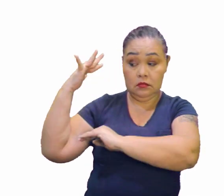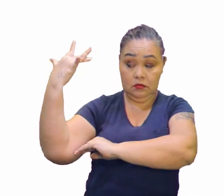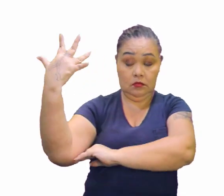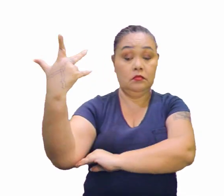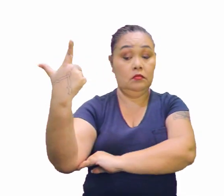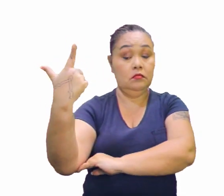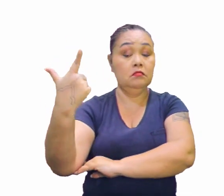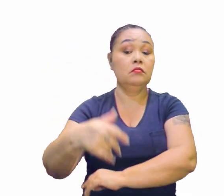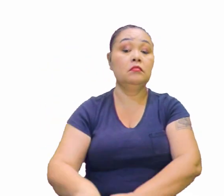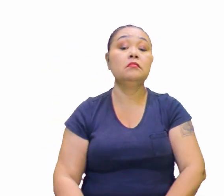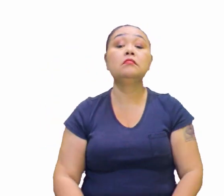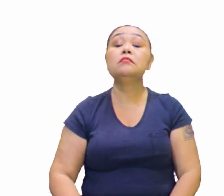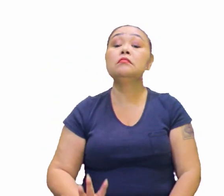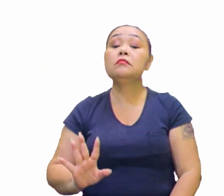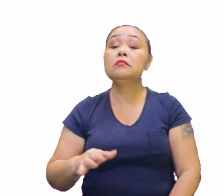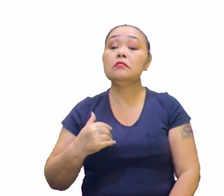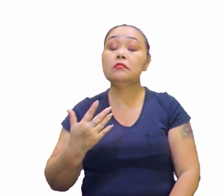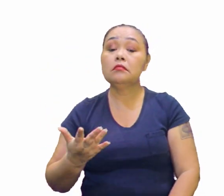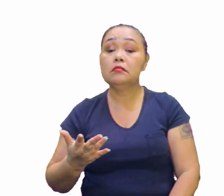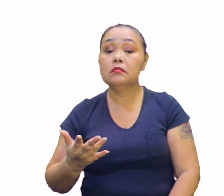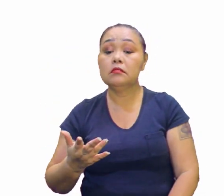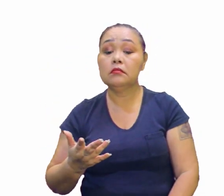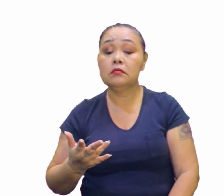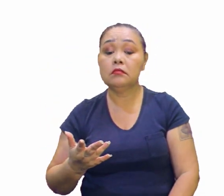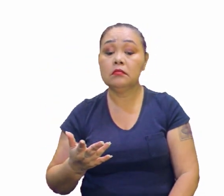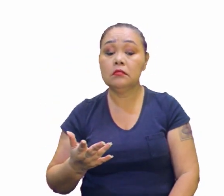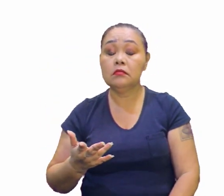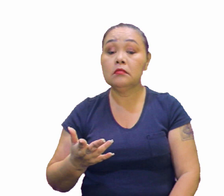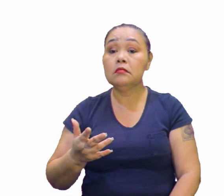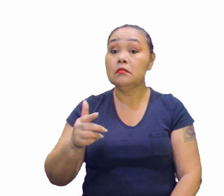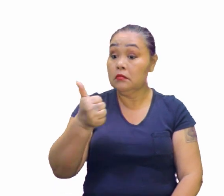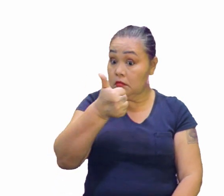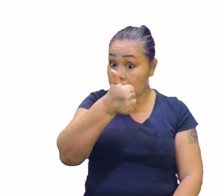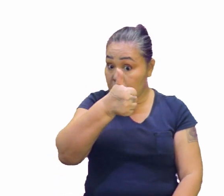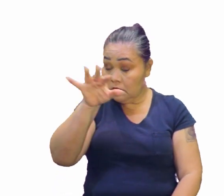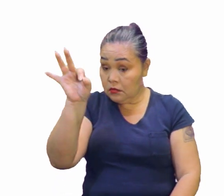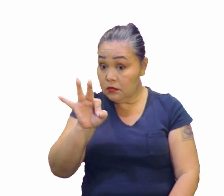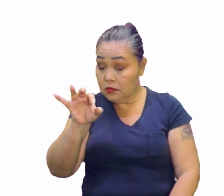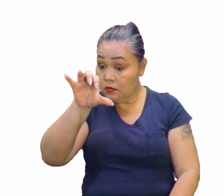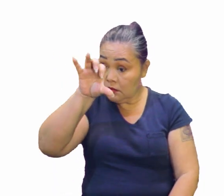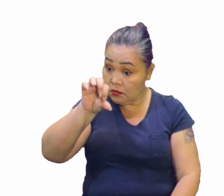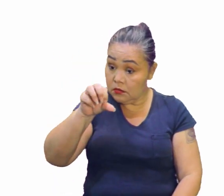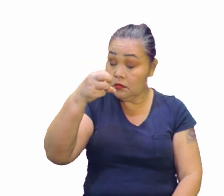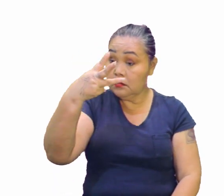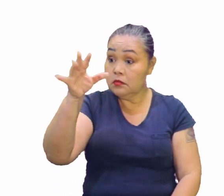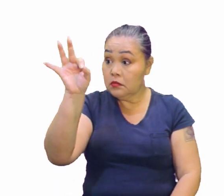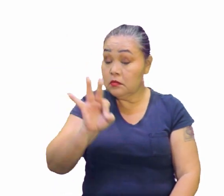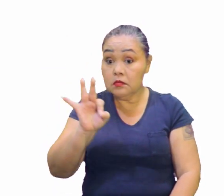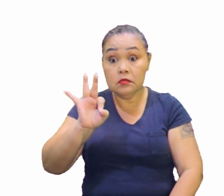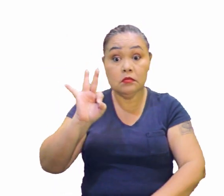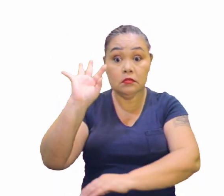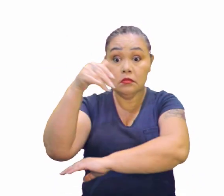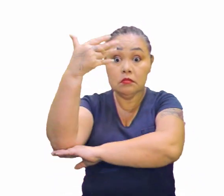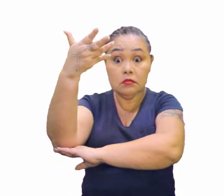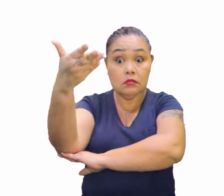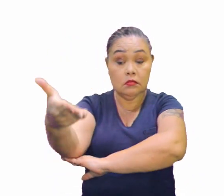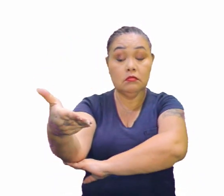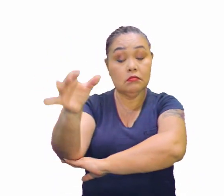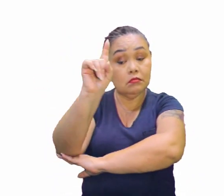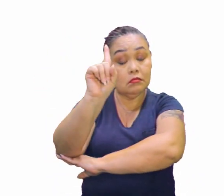beleza? Professor, de 100%, então 93% já foi para o